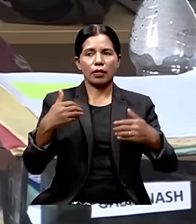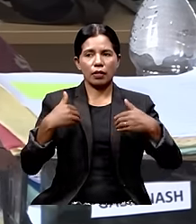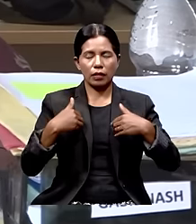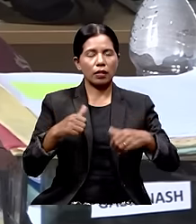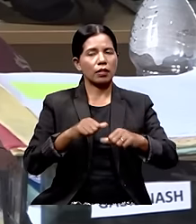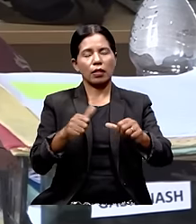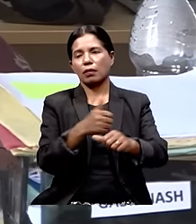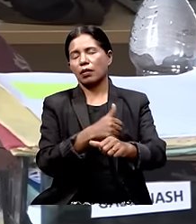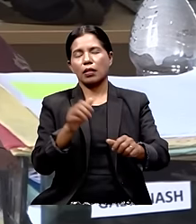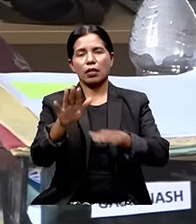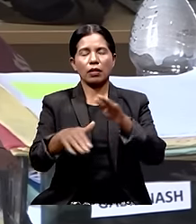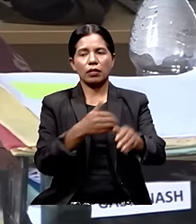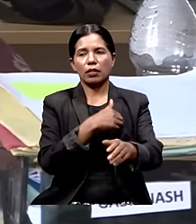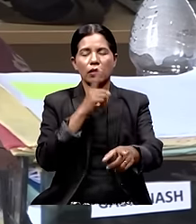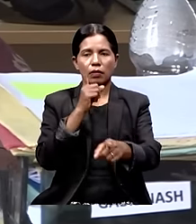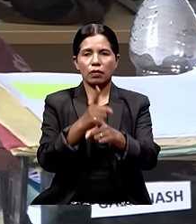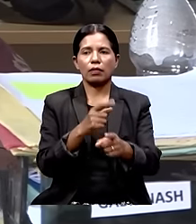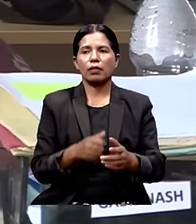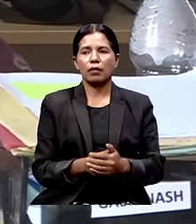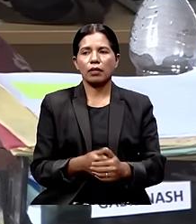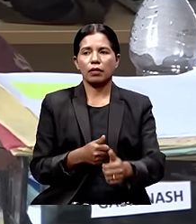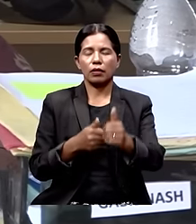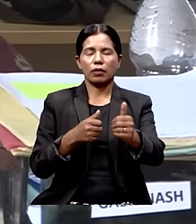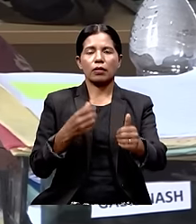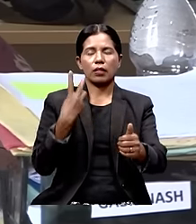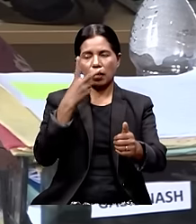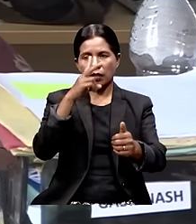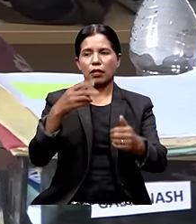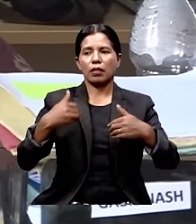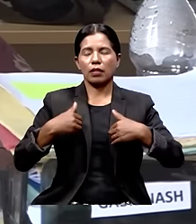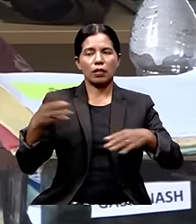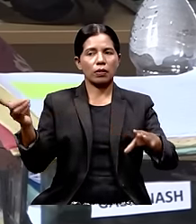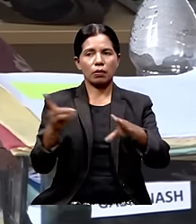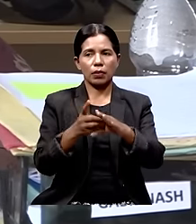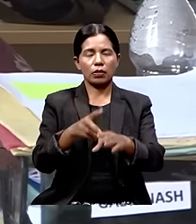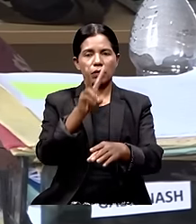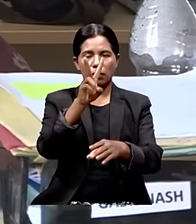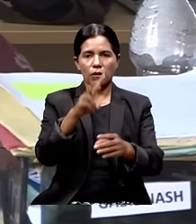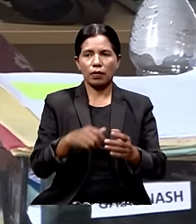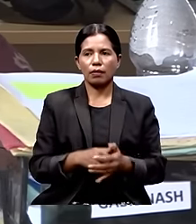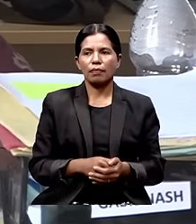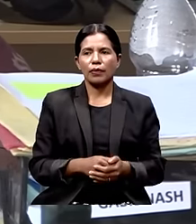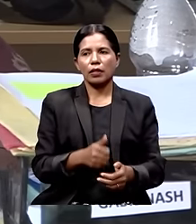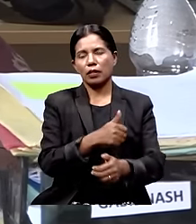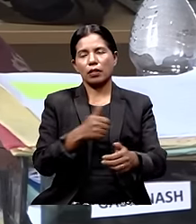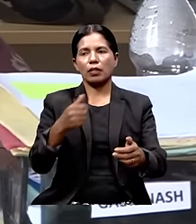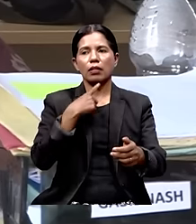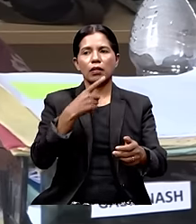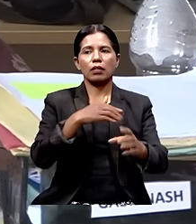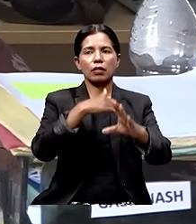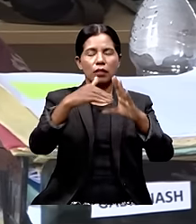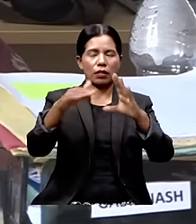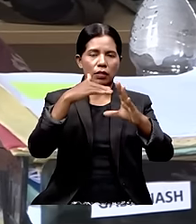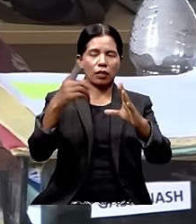valos. Tuir va jerarquía de bebía y valo documentos de dupla. Y valo se haruka dar dual tur main of